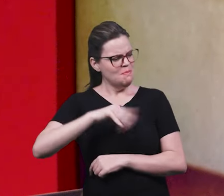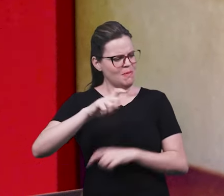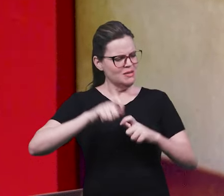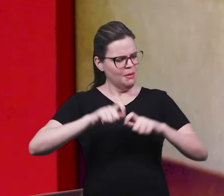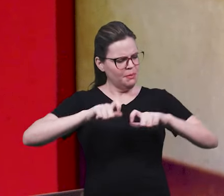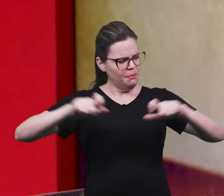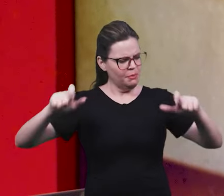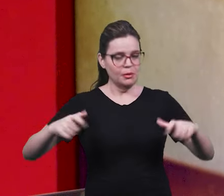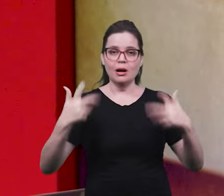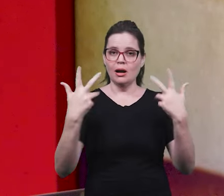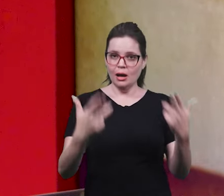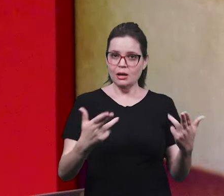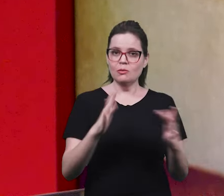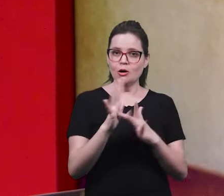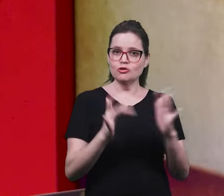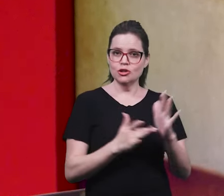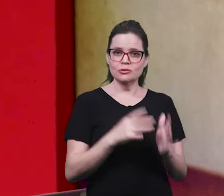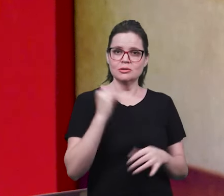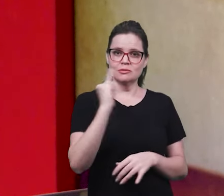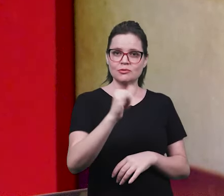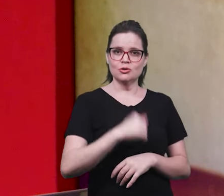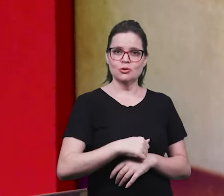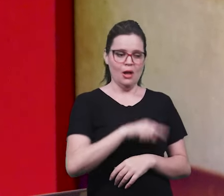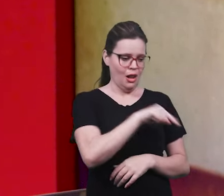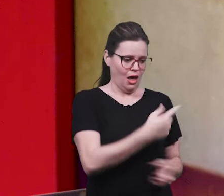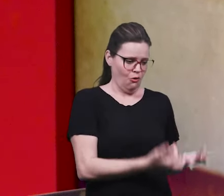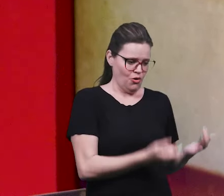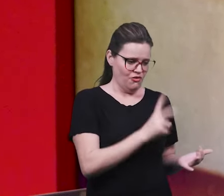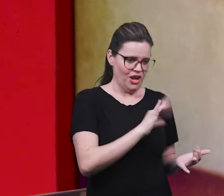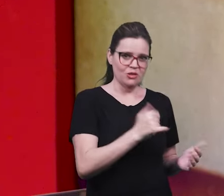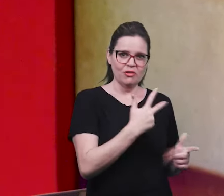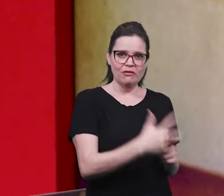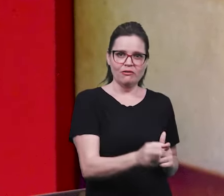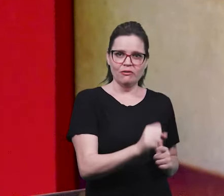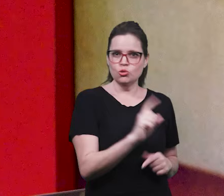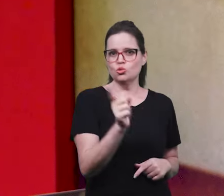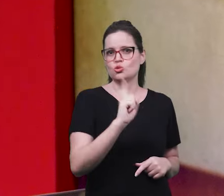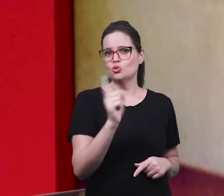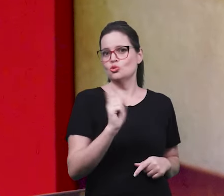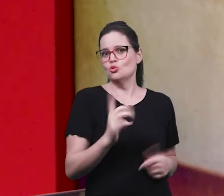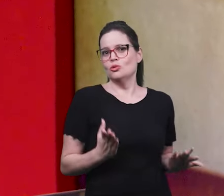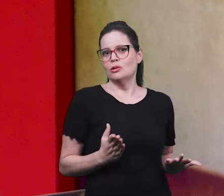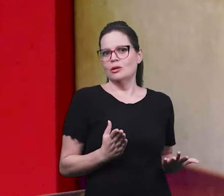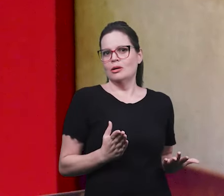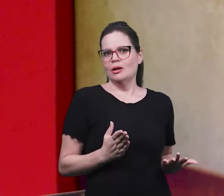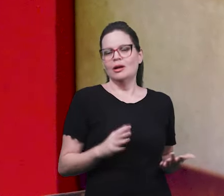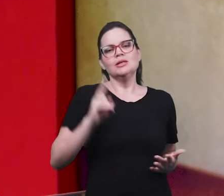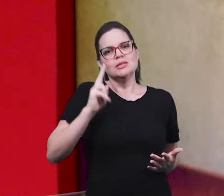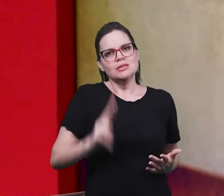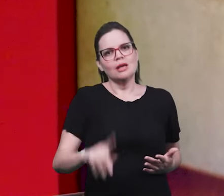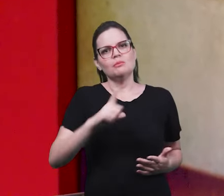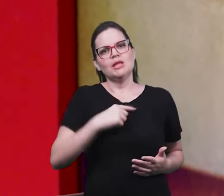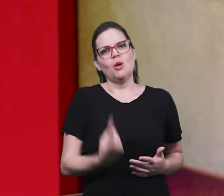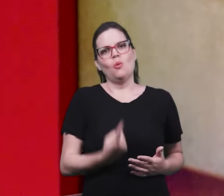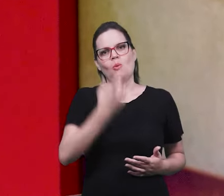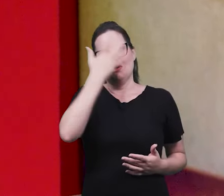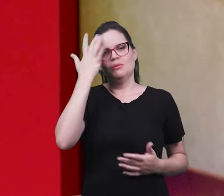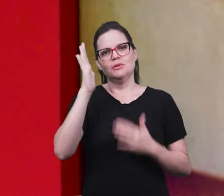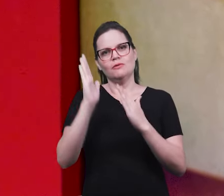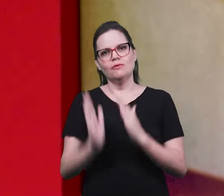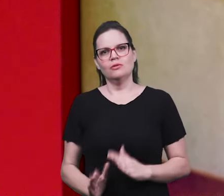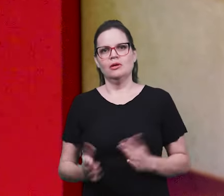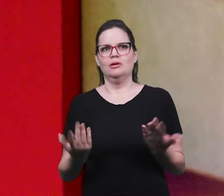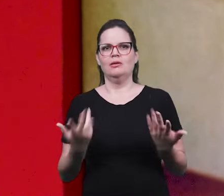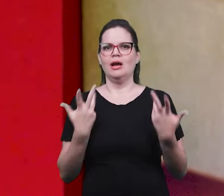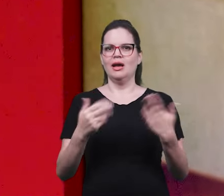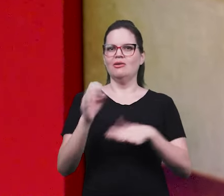as portas do inferno não vão prevalecer. Por quê? Sempre vai ter um fiel. Às vezes acontece igual o caso de Elias, Senhor, só